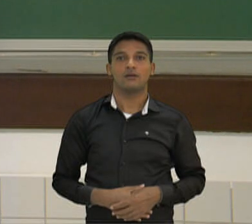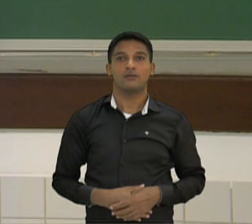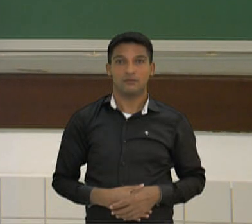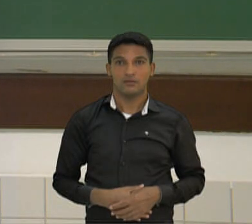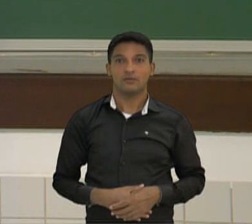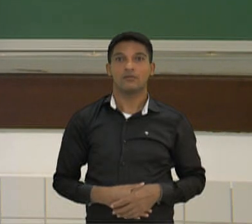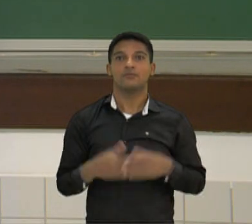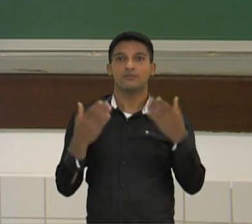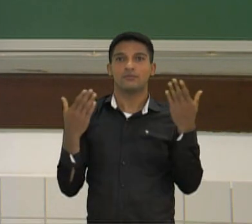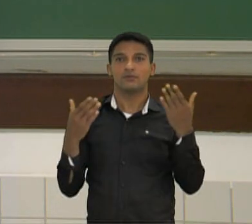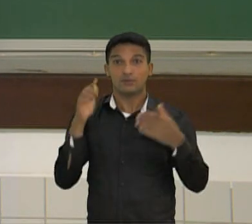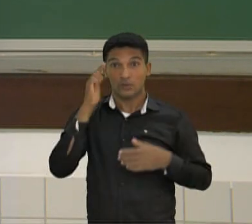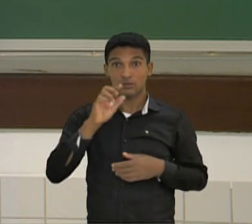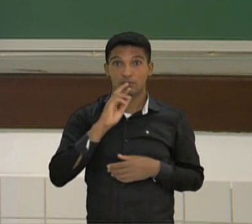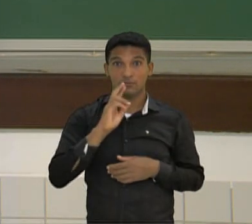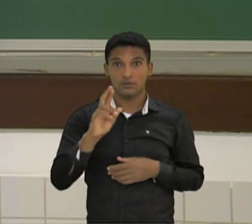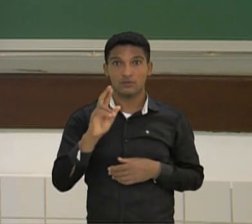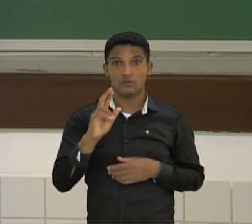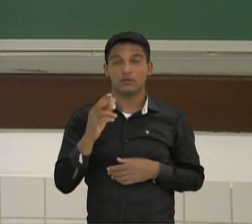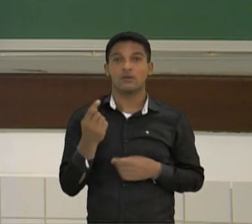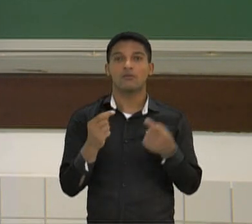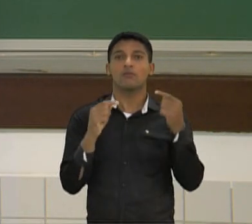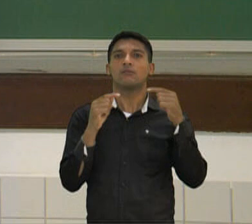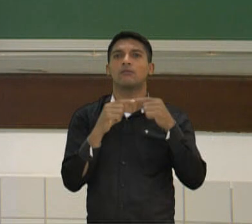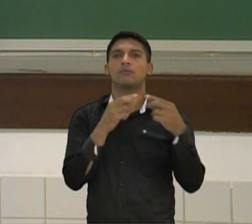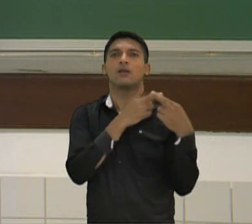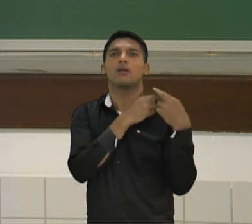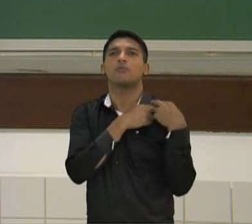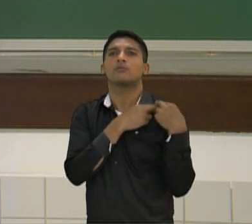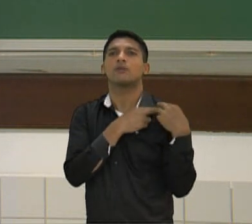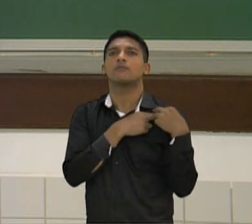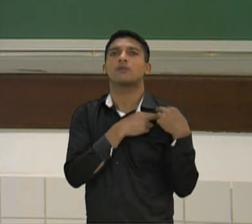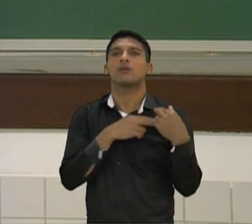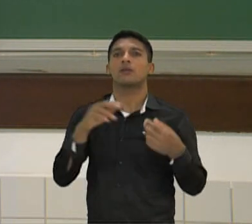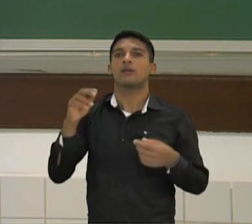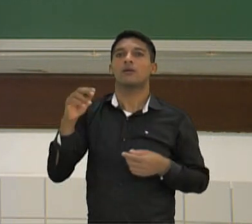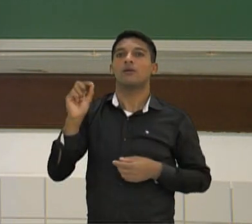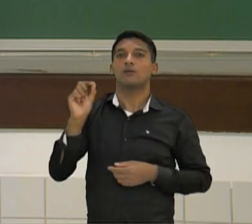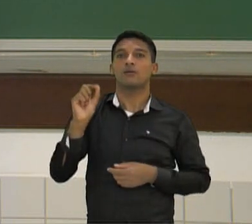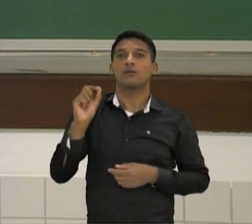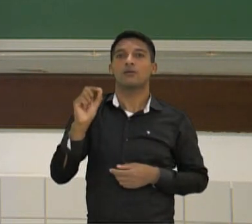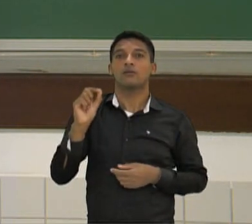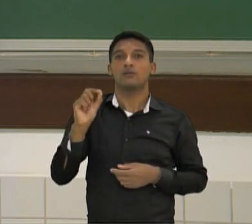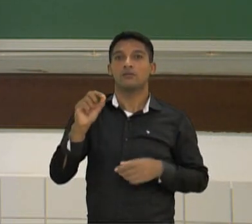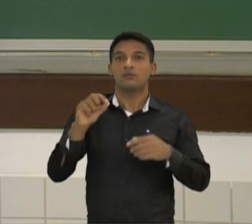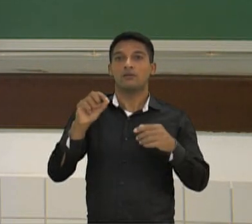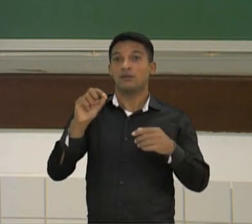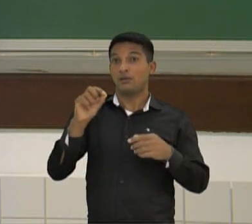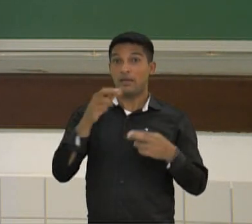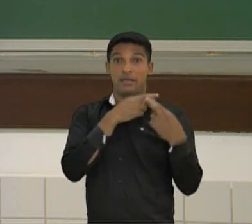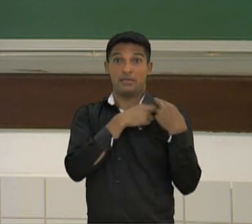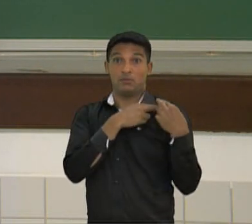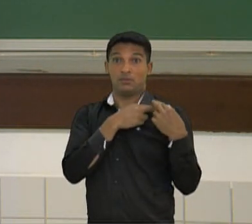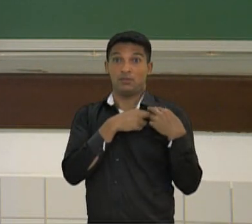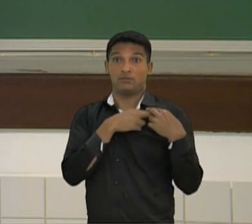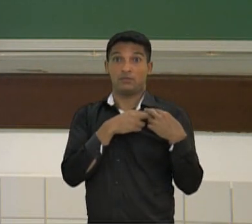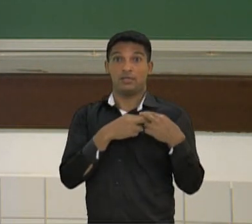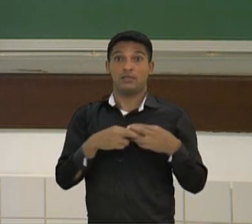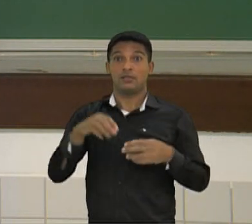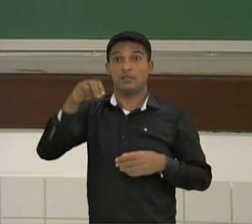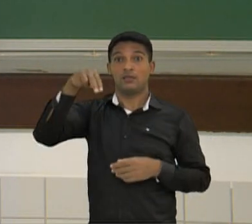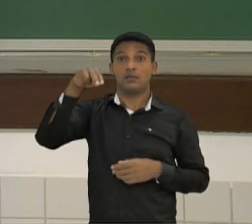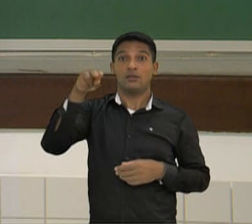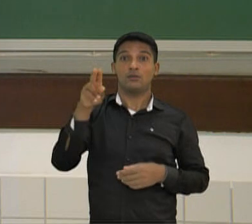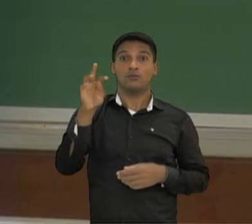Então, galerinha, conseguiram responder ao nosso quiz? Quem assinalou que o sistema responsável pelo transporte de nutrientes e